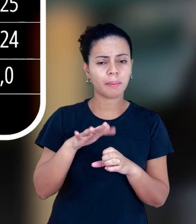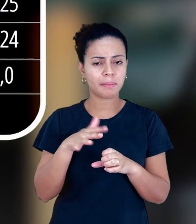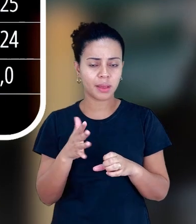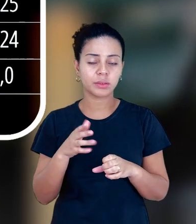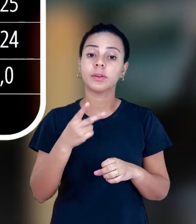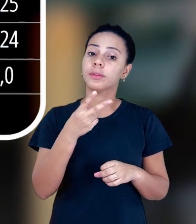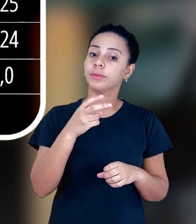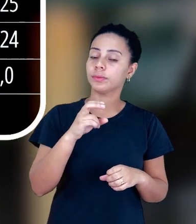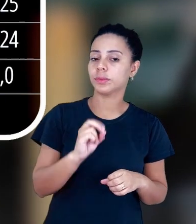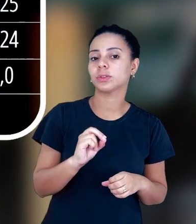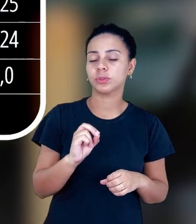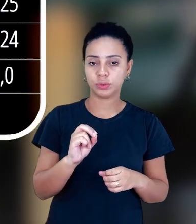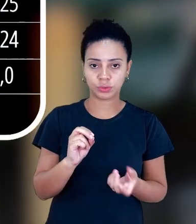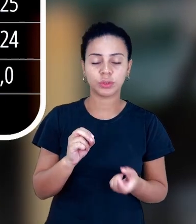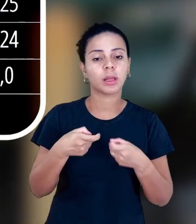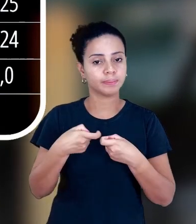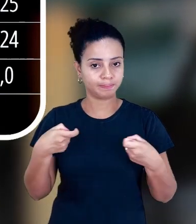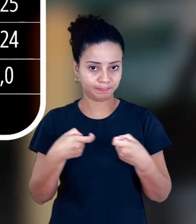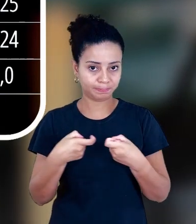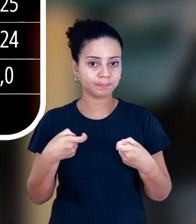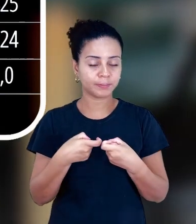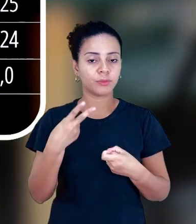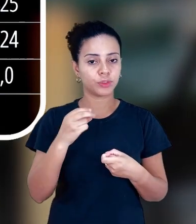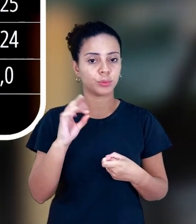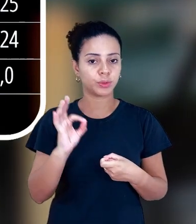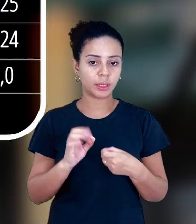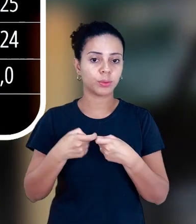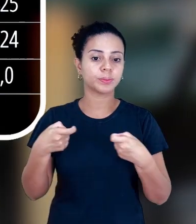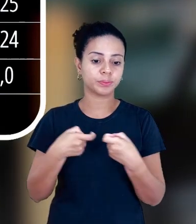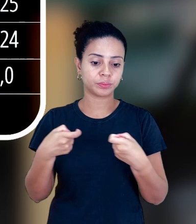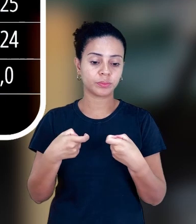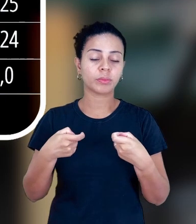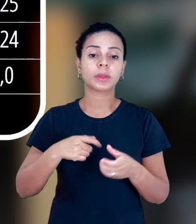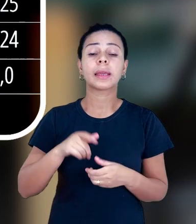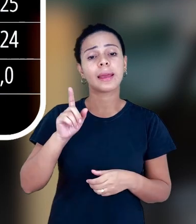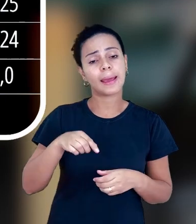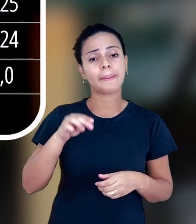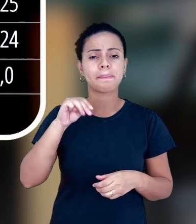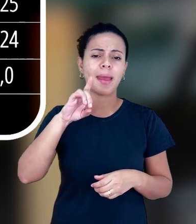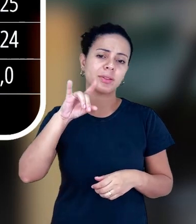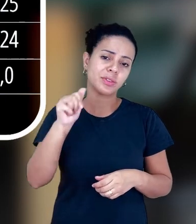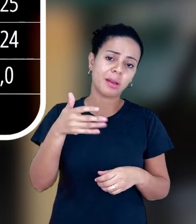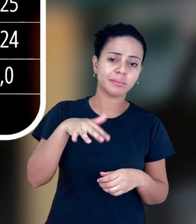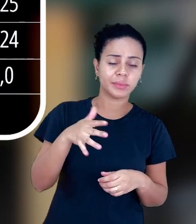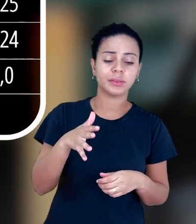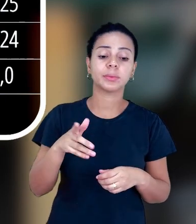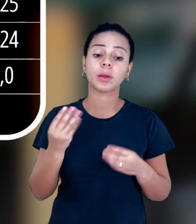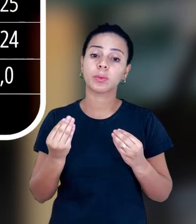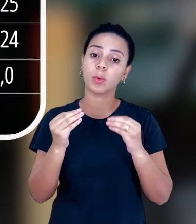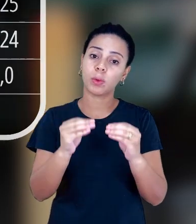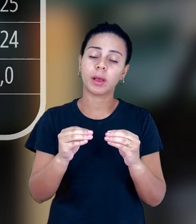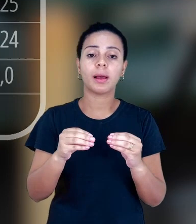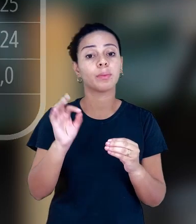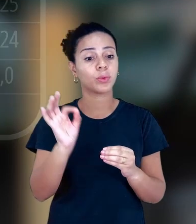tem-se o limite de plasticidade, sendo ele de 20%. A média deve ser expressa em porcentagem com